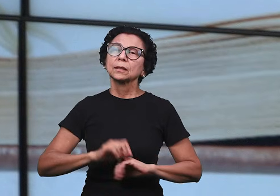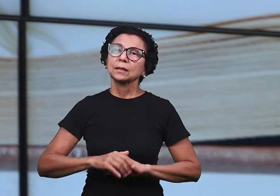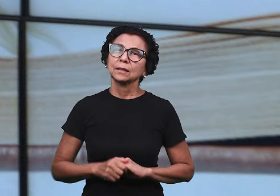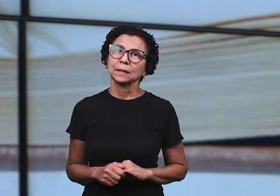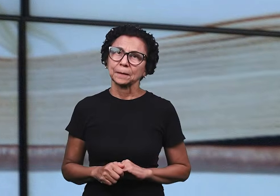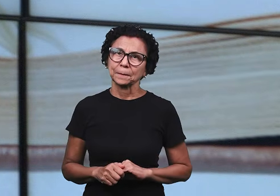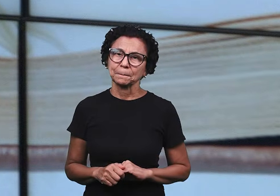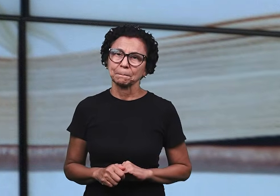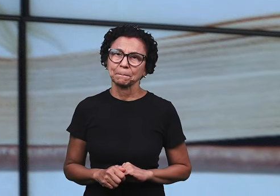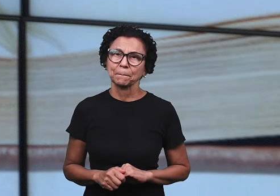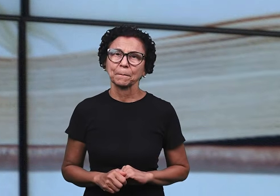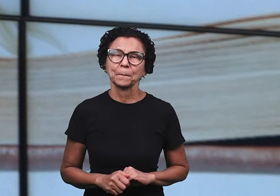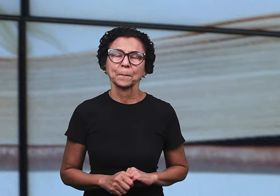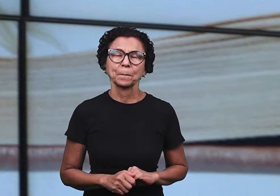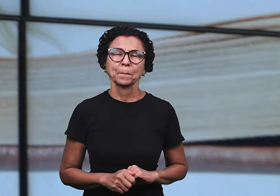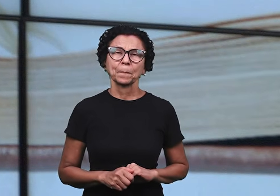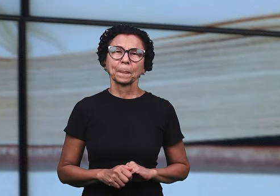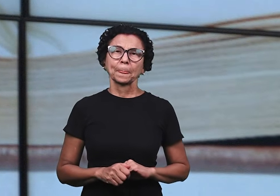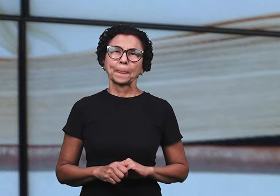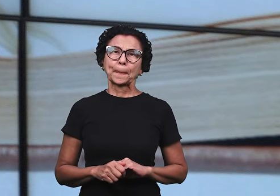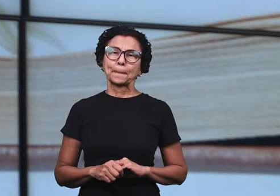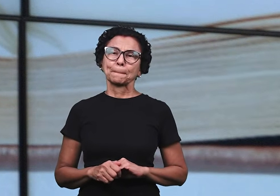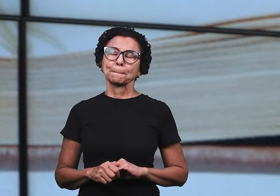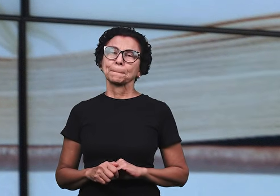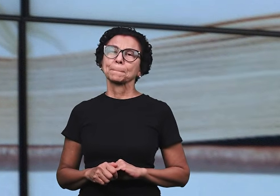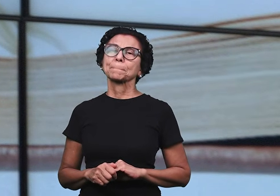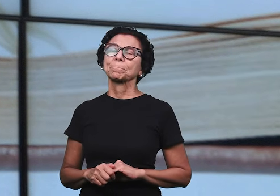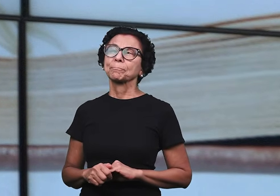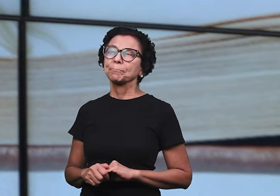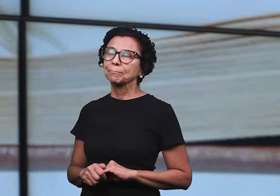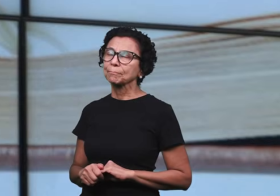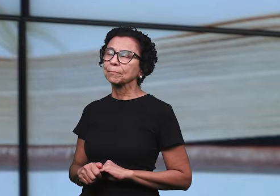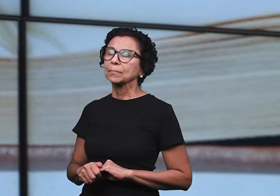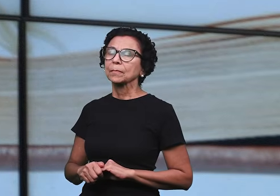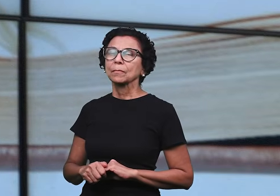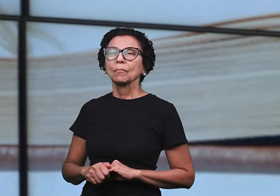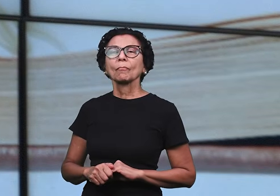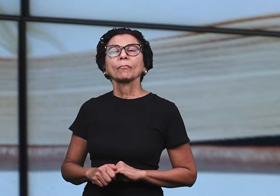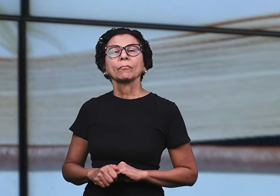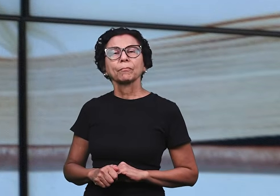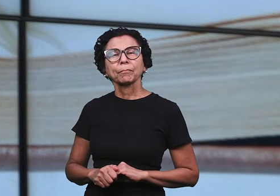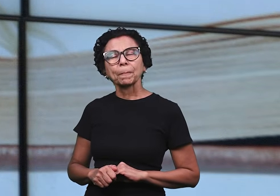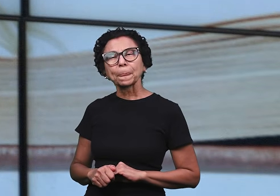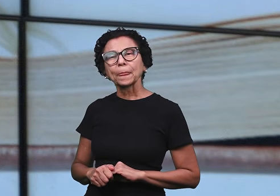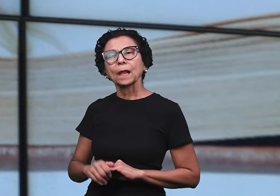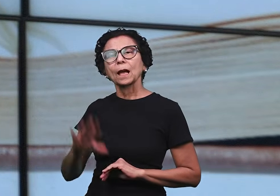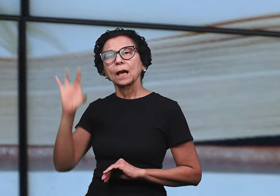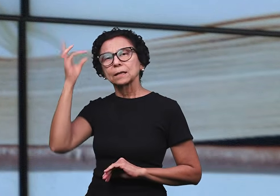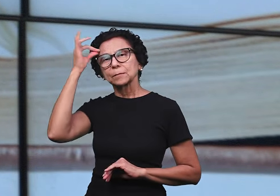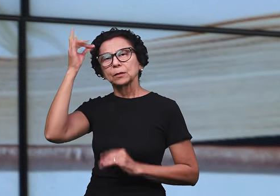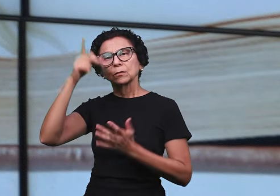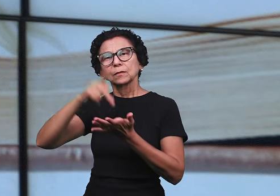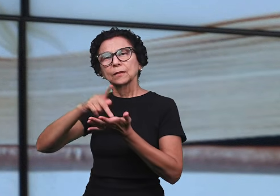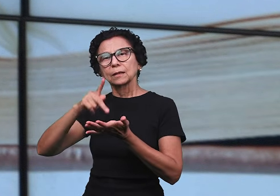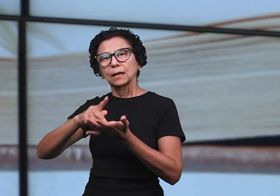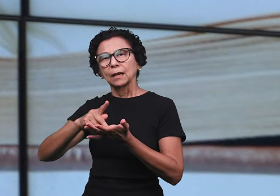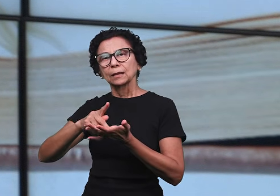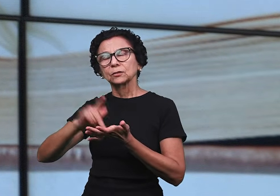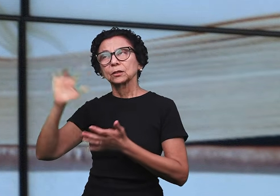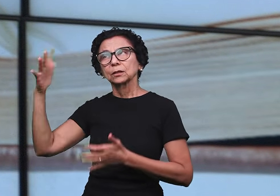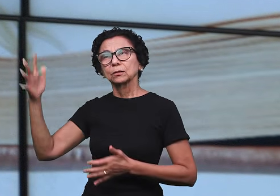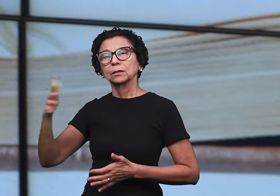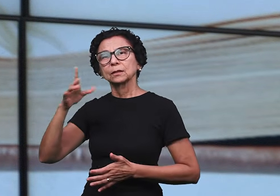fazer para isso? A Cris falou aqui, né? O adorem em espírito e em